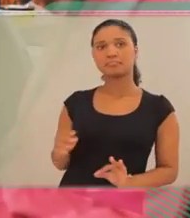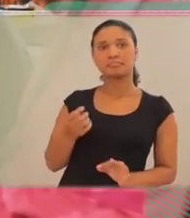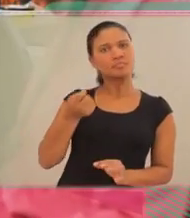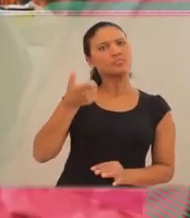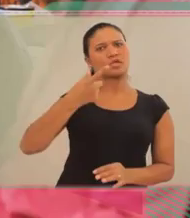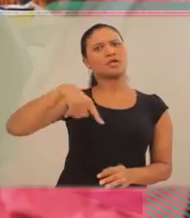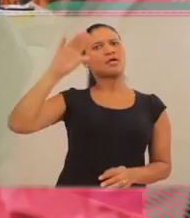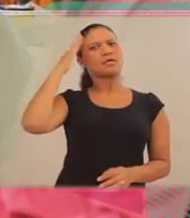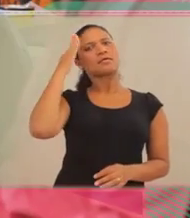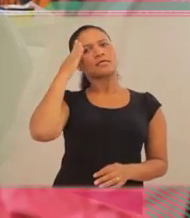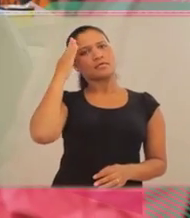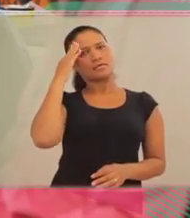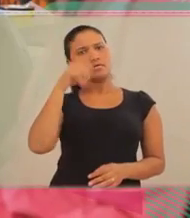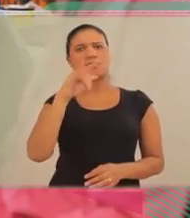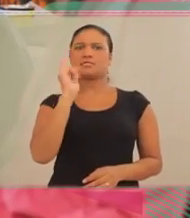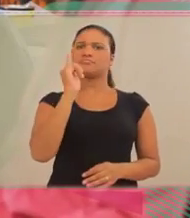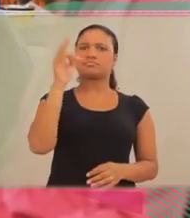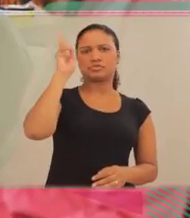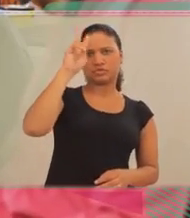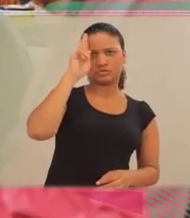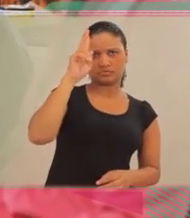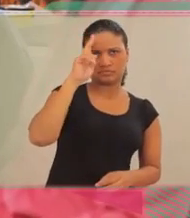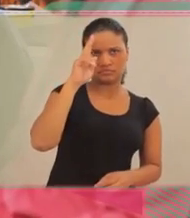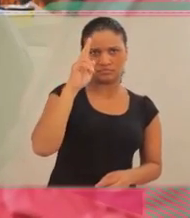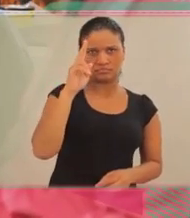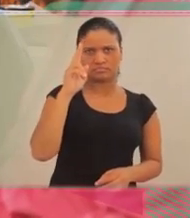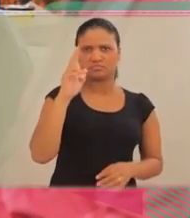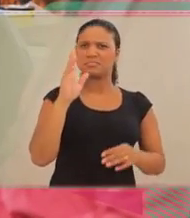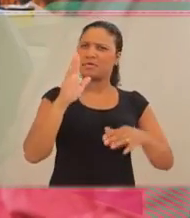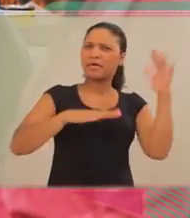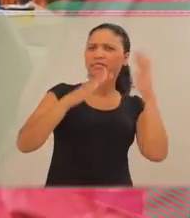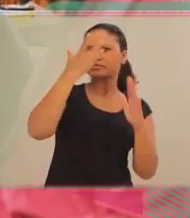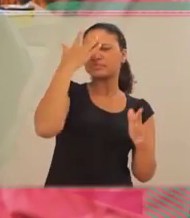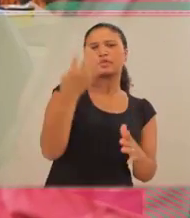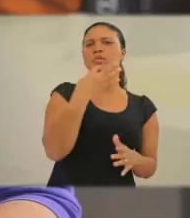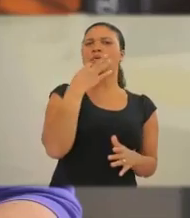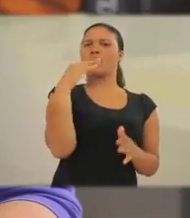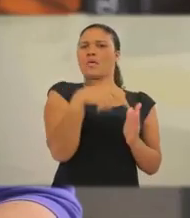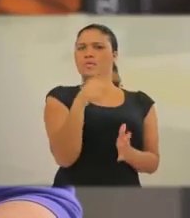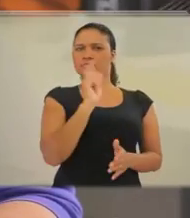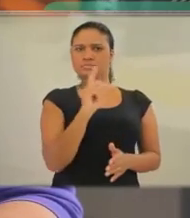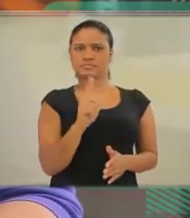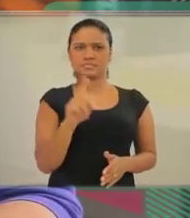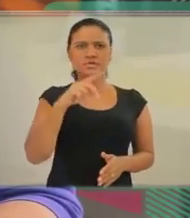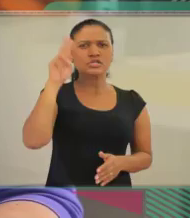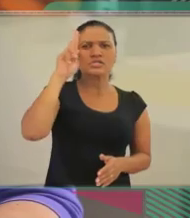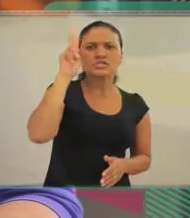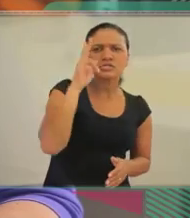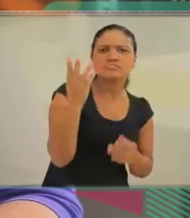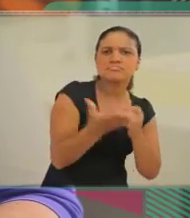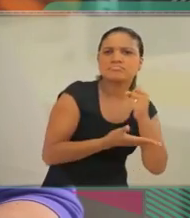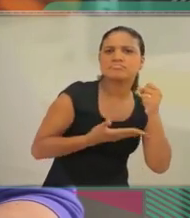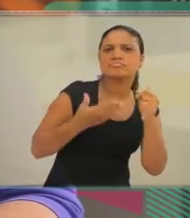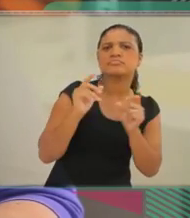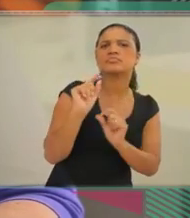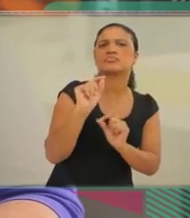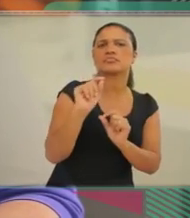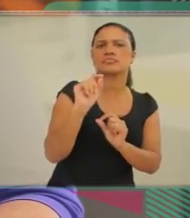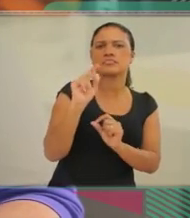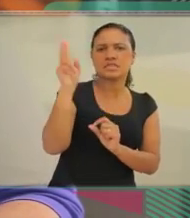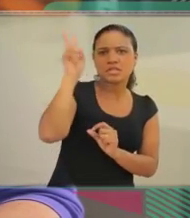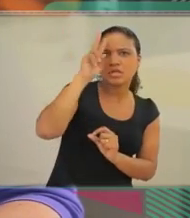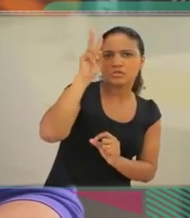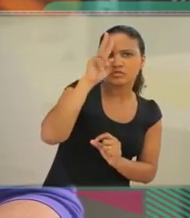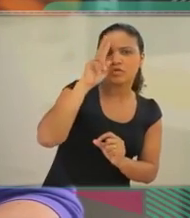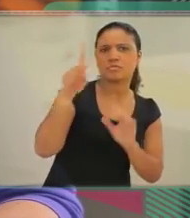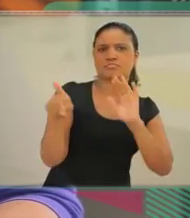Exatamente. Quase tudo que nós sabemos é através de relatos. Uma história que muitas vezes não é conhecida, uma história que